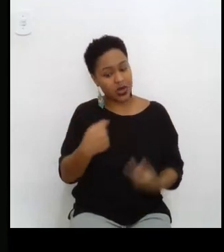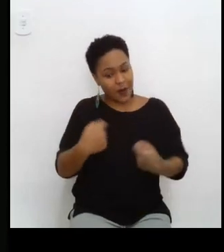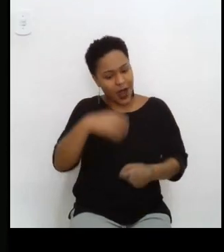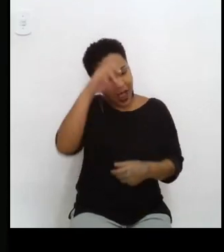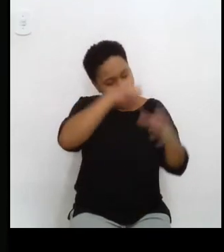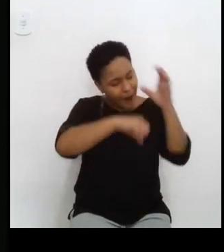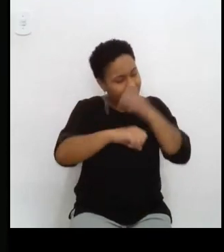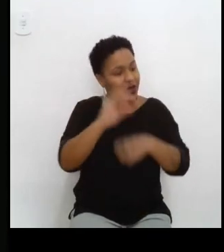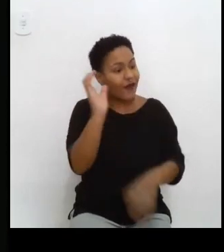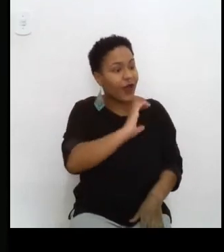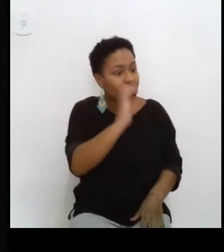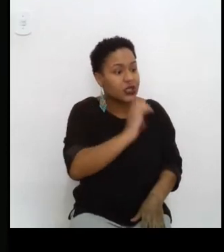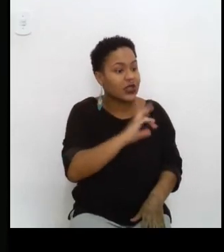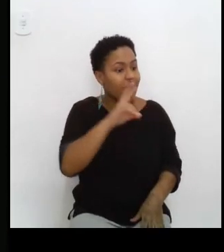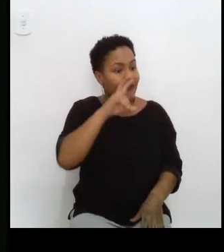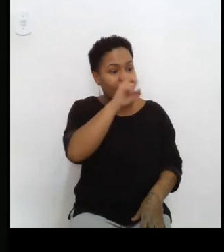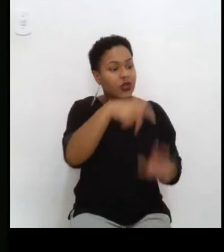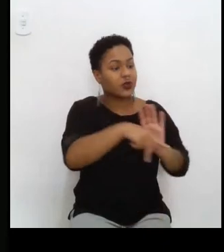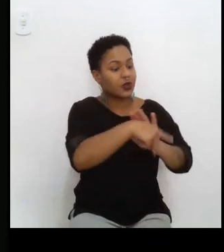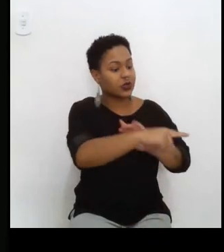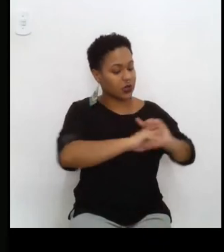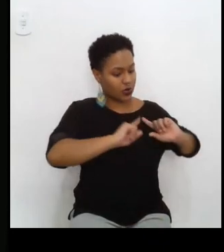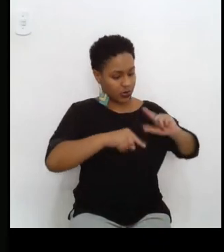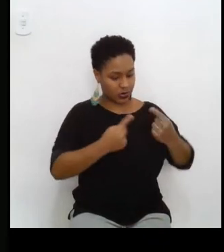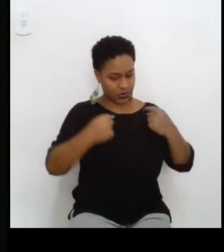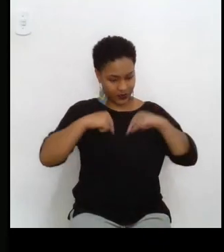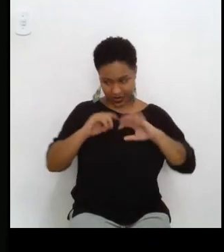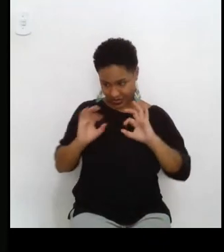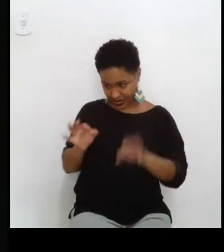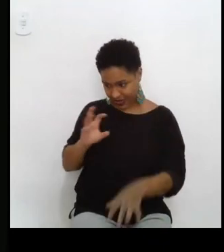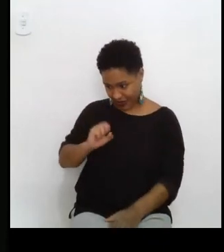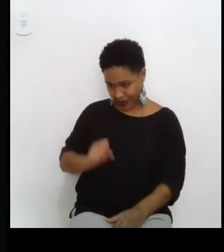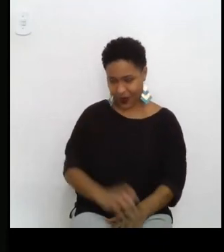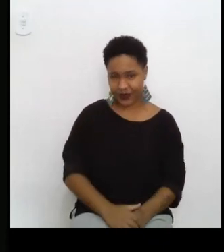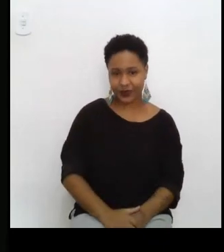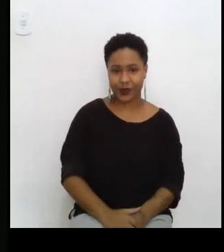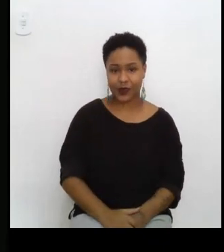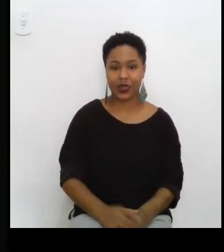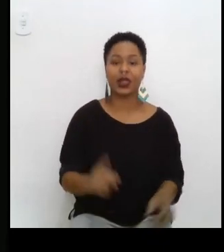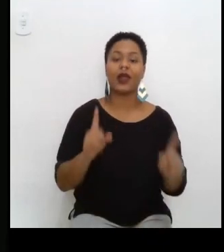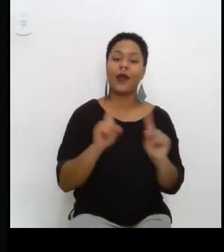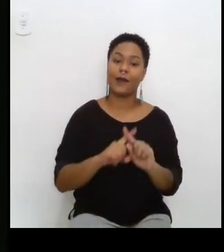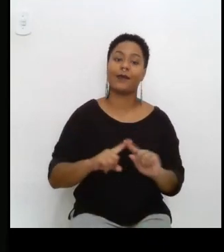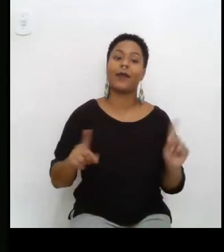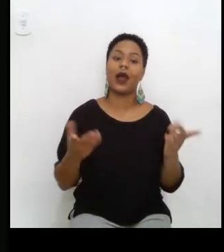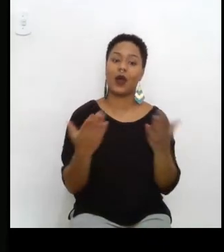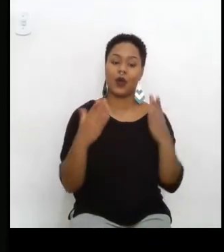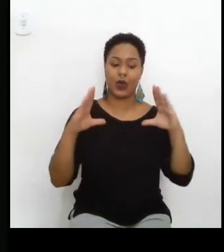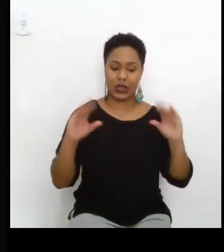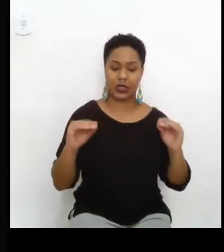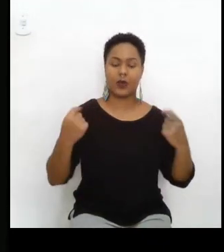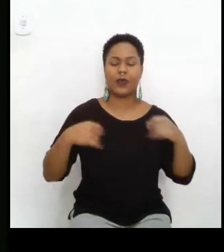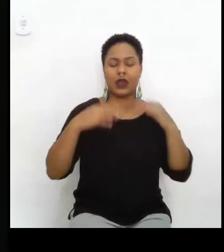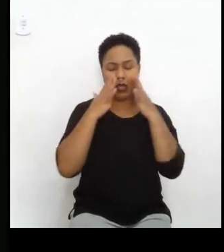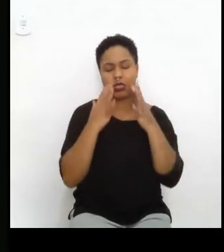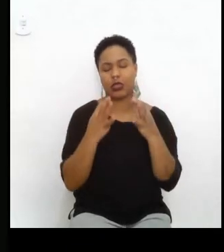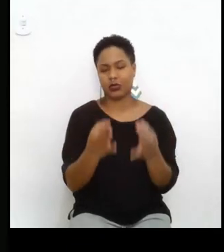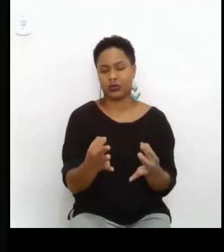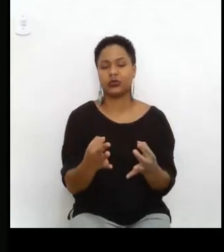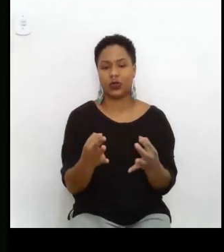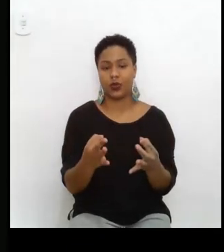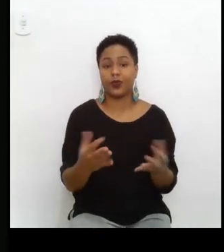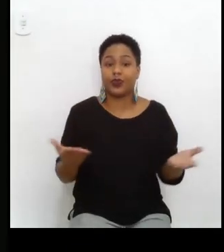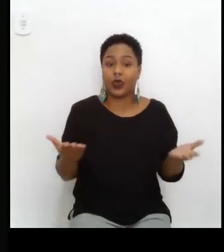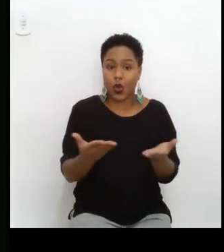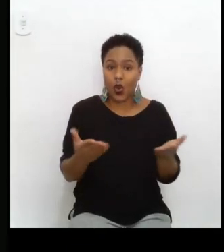a força da sua atividade metabólica não é amor é mas hoje também é uma noite que demora nossa atenção hoje